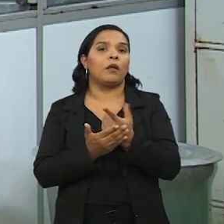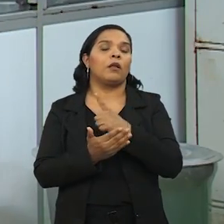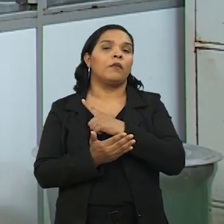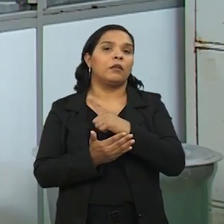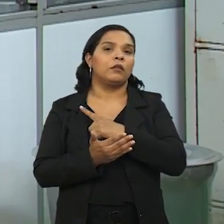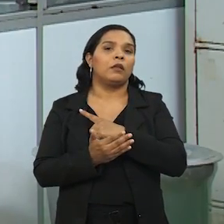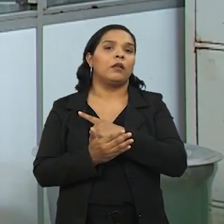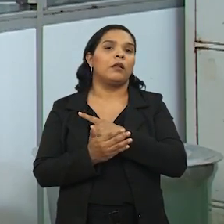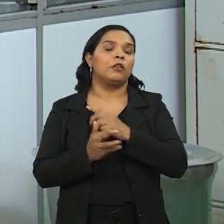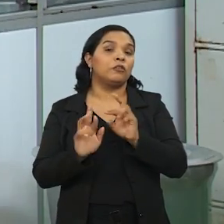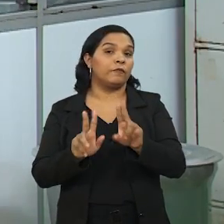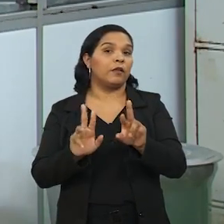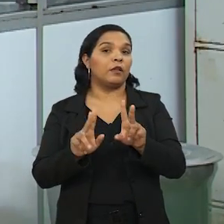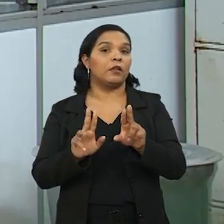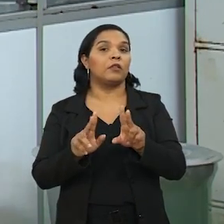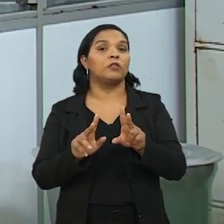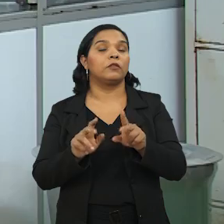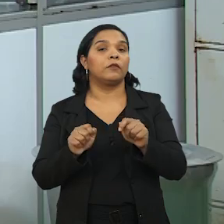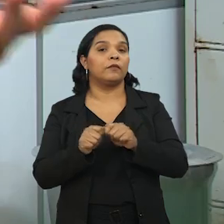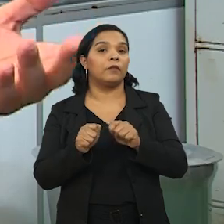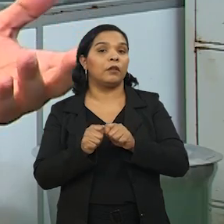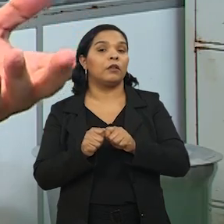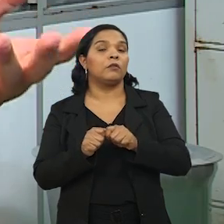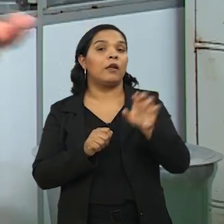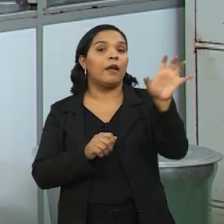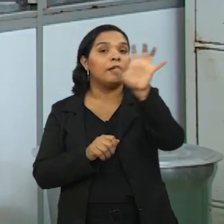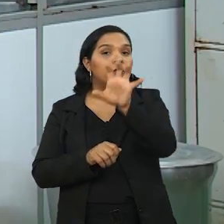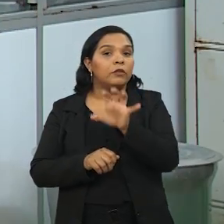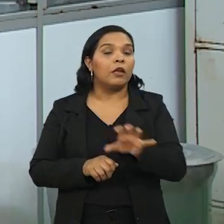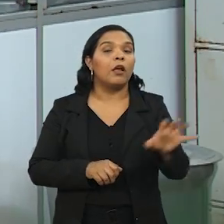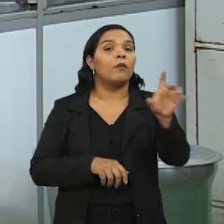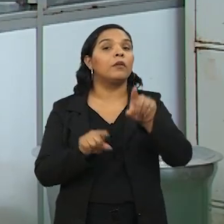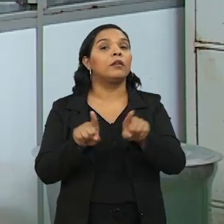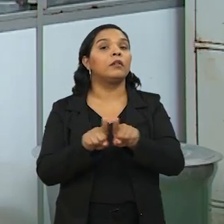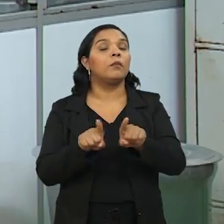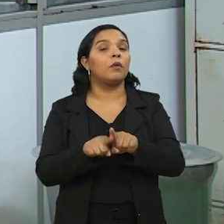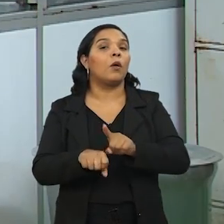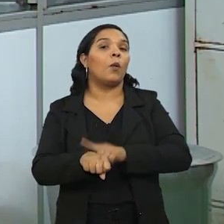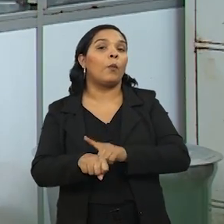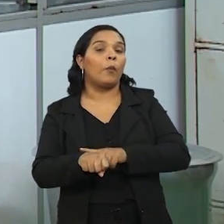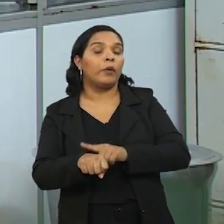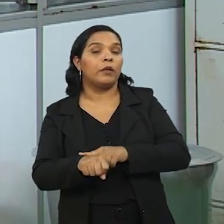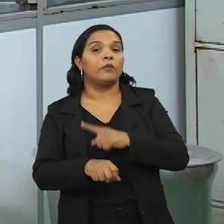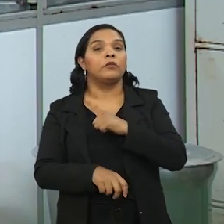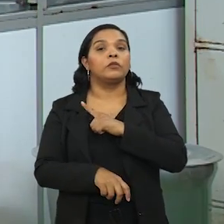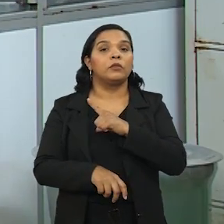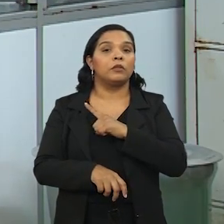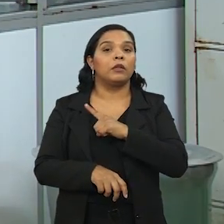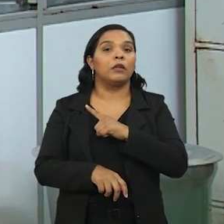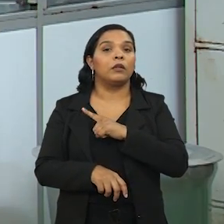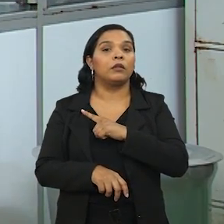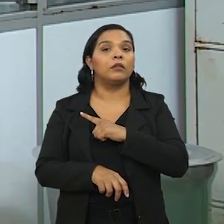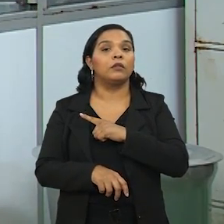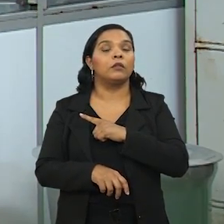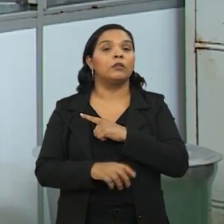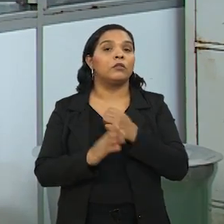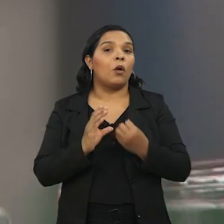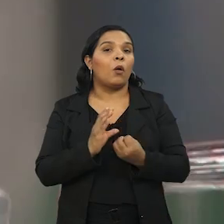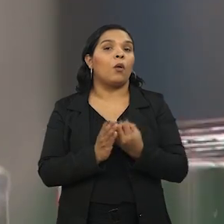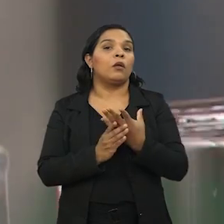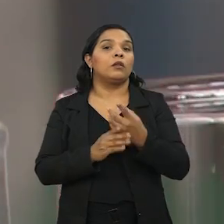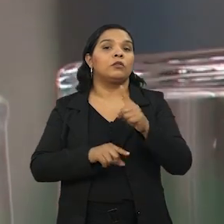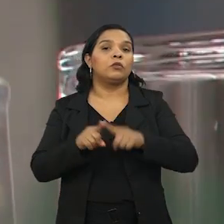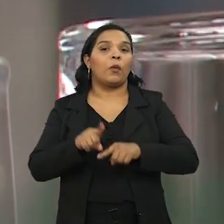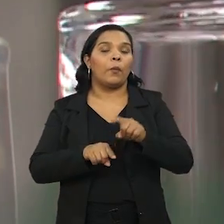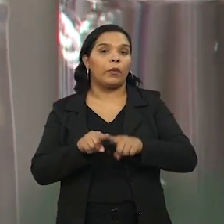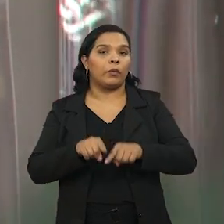produto diferenciado, produzido de forma regional. Quiçá cheguemos ao momento de ter uma denominação de